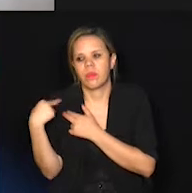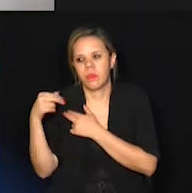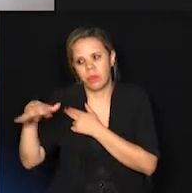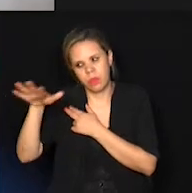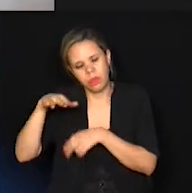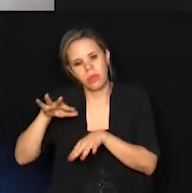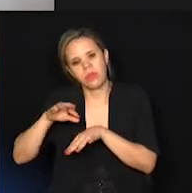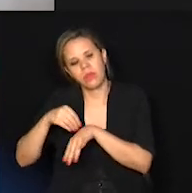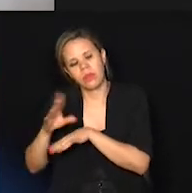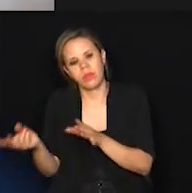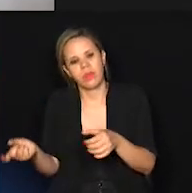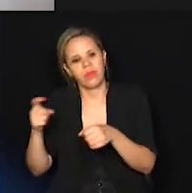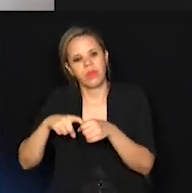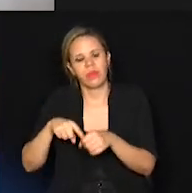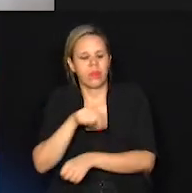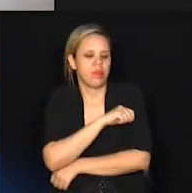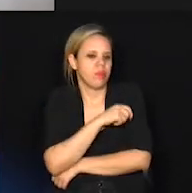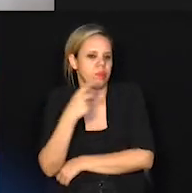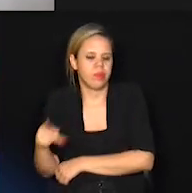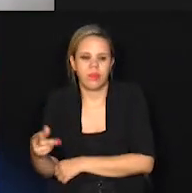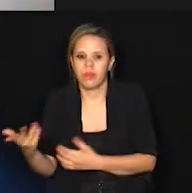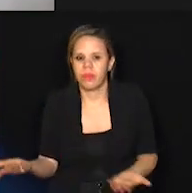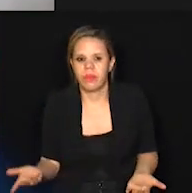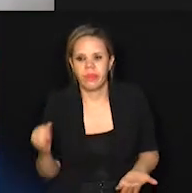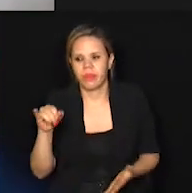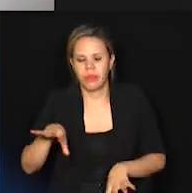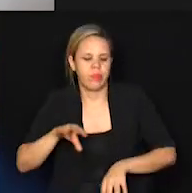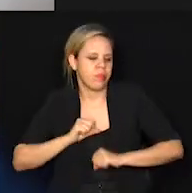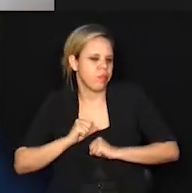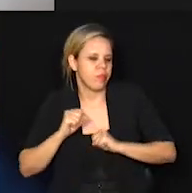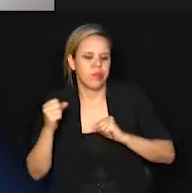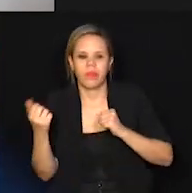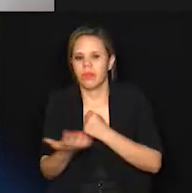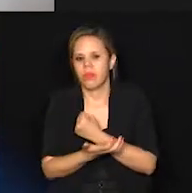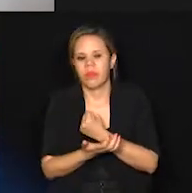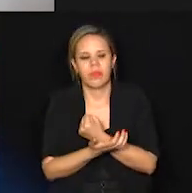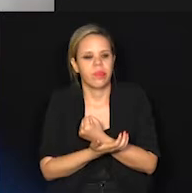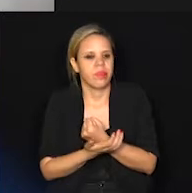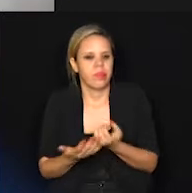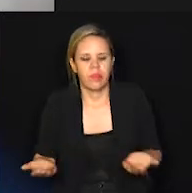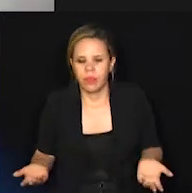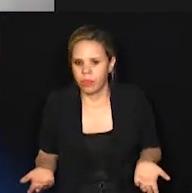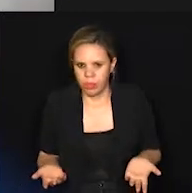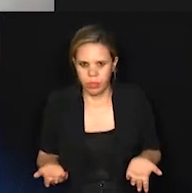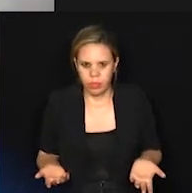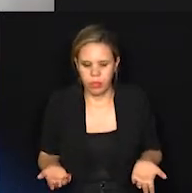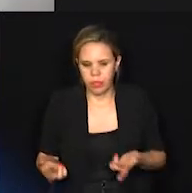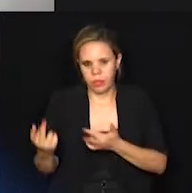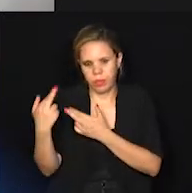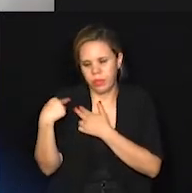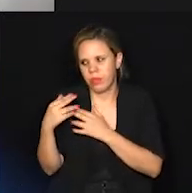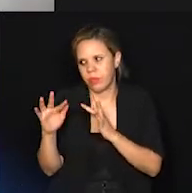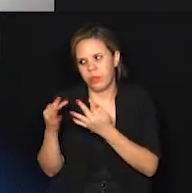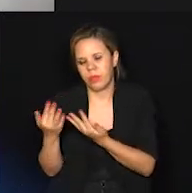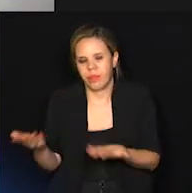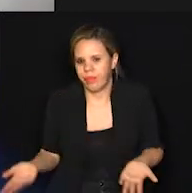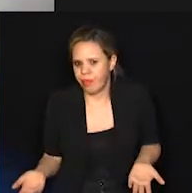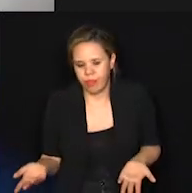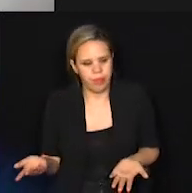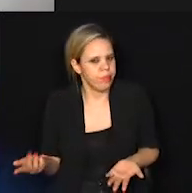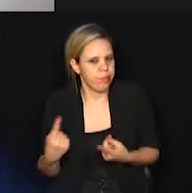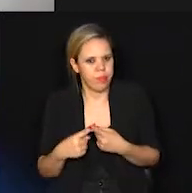responsabilizarem pela volta desse aluno. Quer dizer, se o aluno pegar a Covid, o responsável vai ser os pais, porque